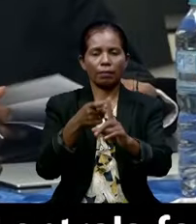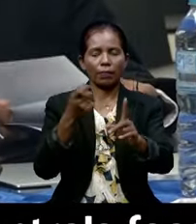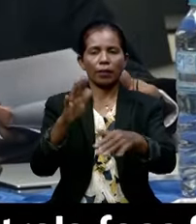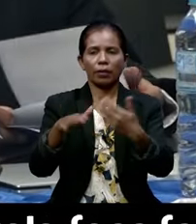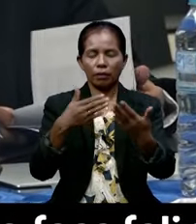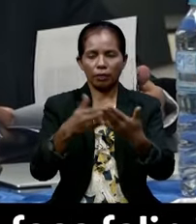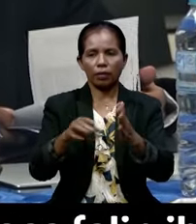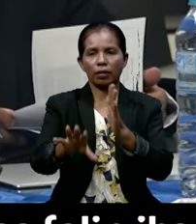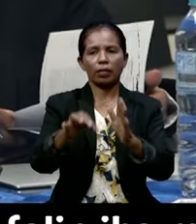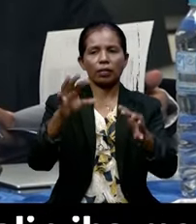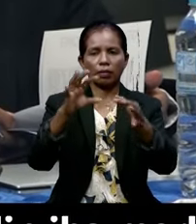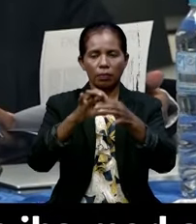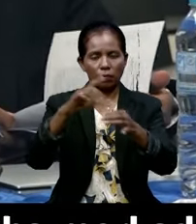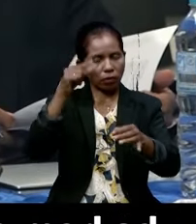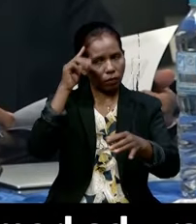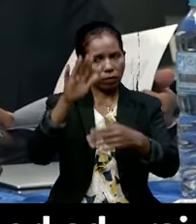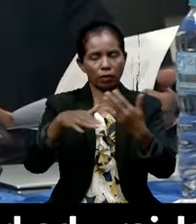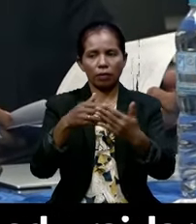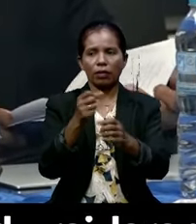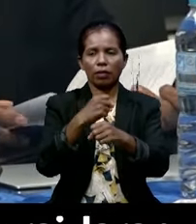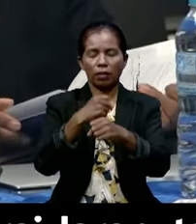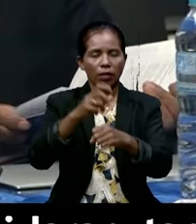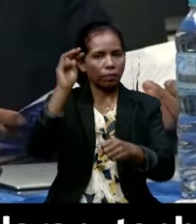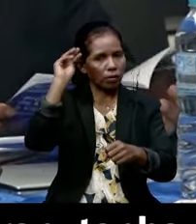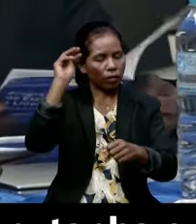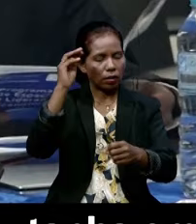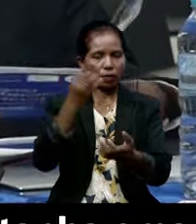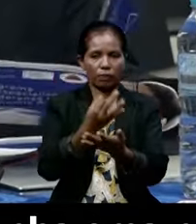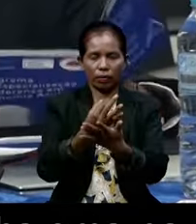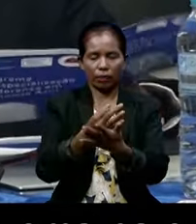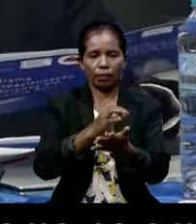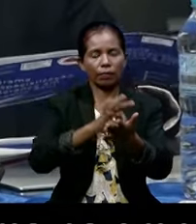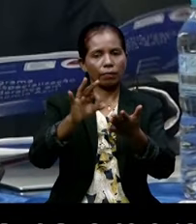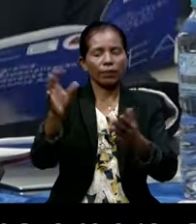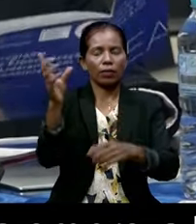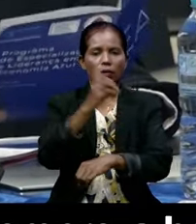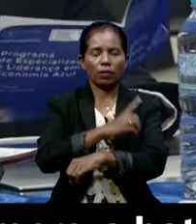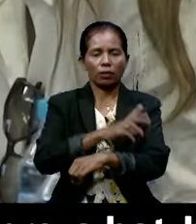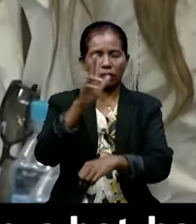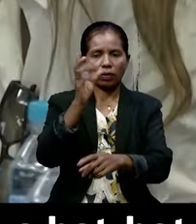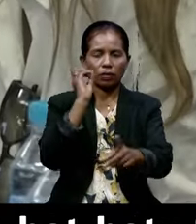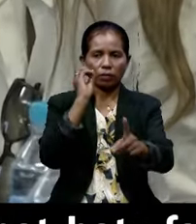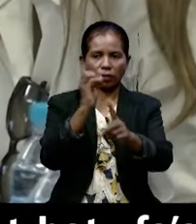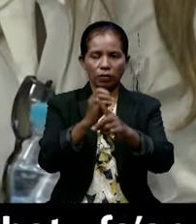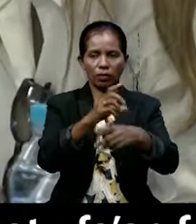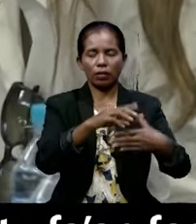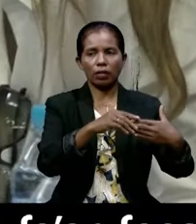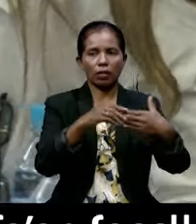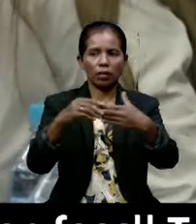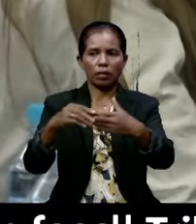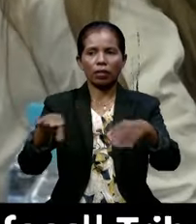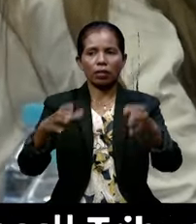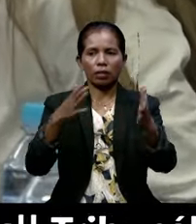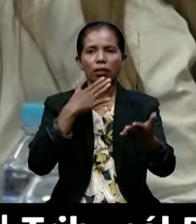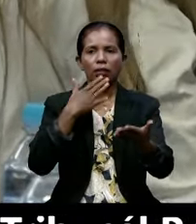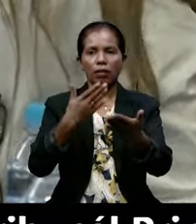nebe nomeia o si membro do governo Sira, nebe halau e a Ministério Finanças. Formação ne halau durante Lorontolo, o objetivo a tu forma recurso humano, nebe